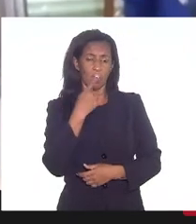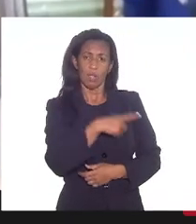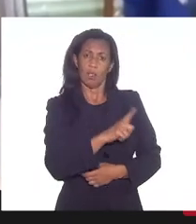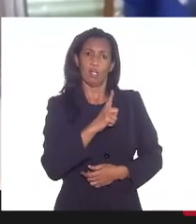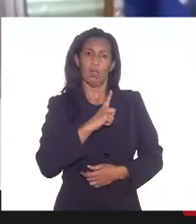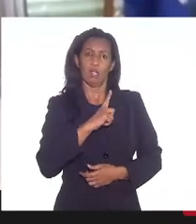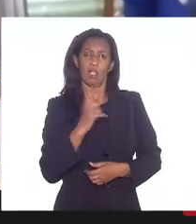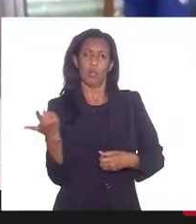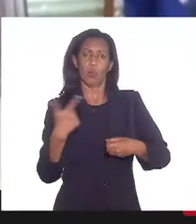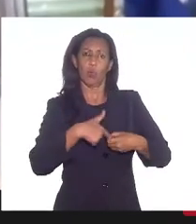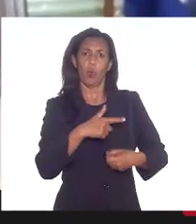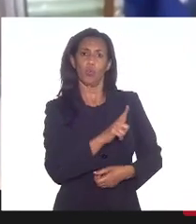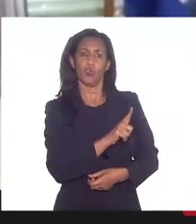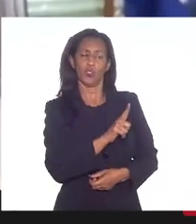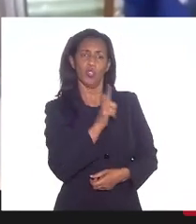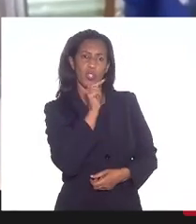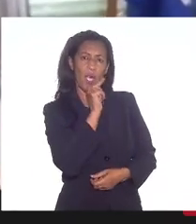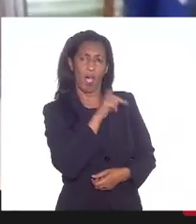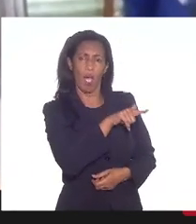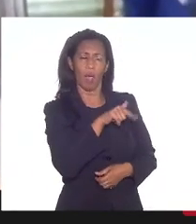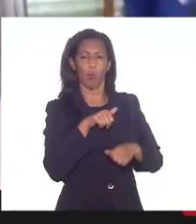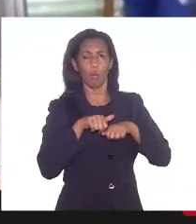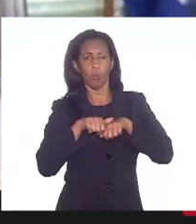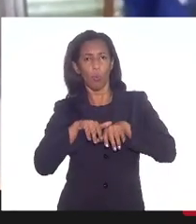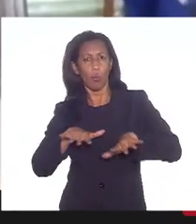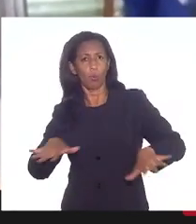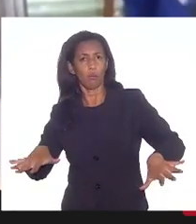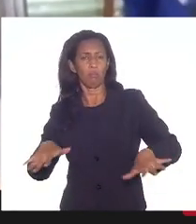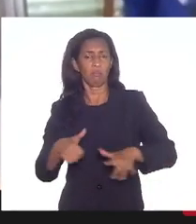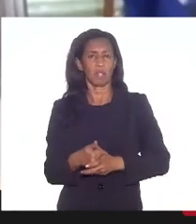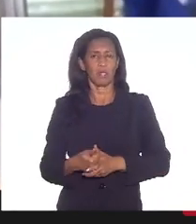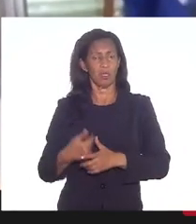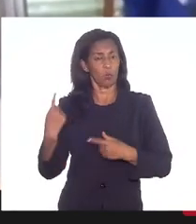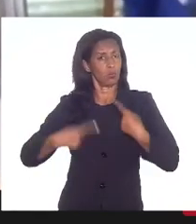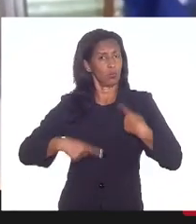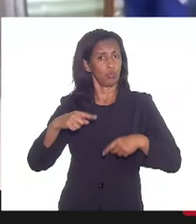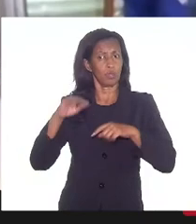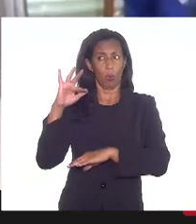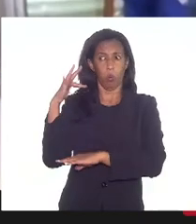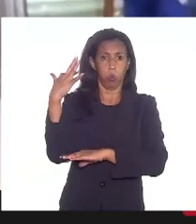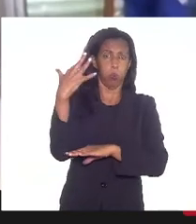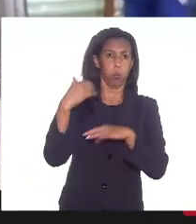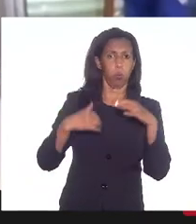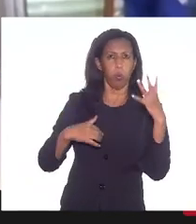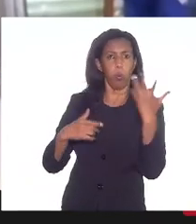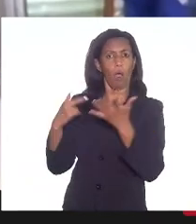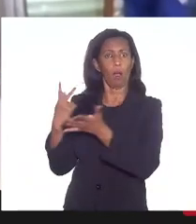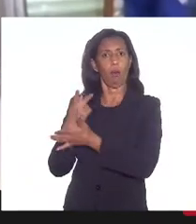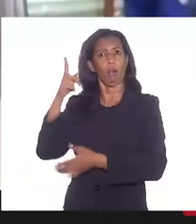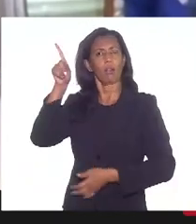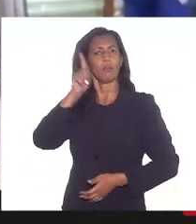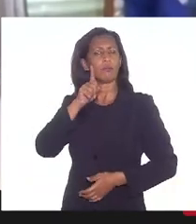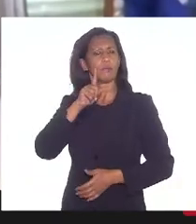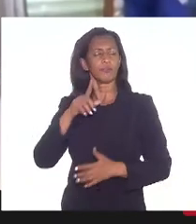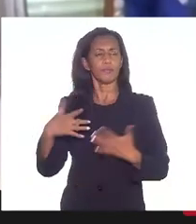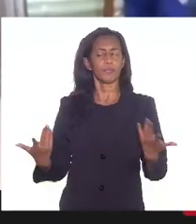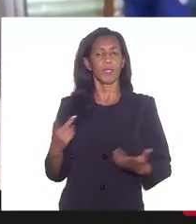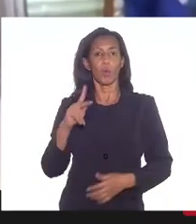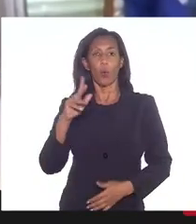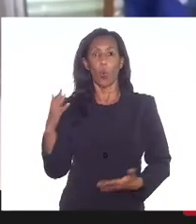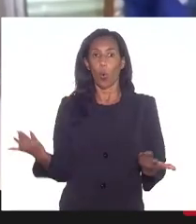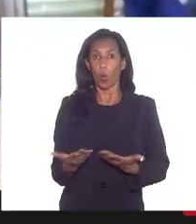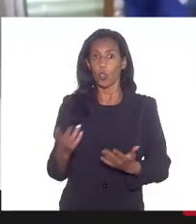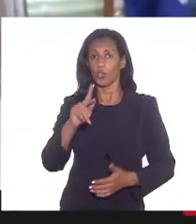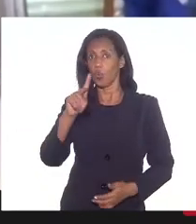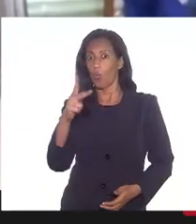com a reinjeção de água, da contaminação, a grande discussão ambiental que aconteceu nos Estados Unidos. Então, hoje o hélio ele não é